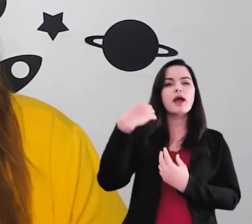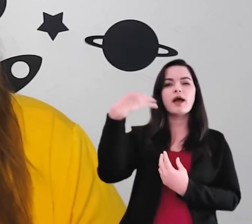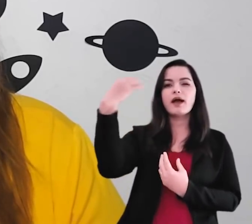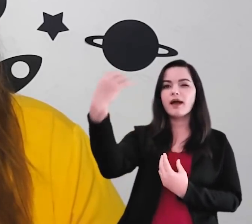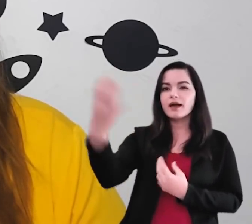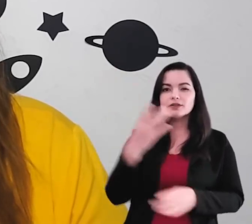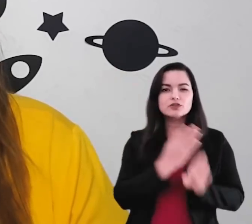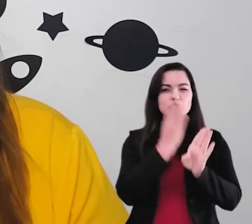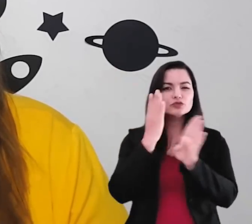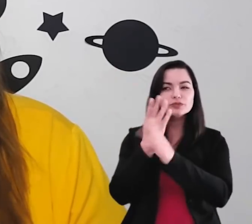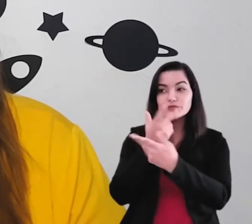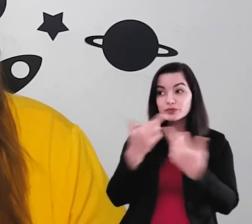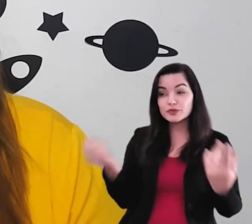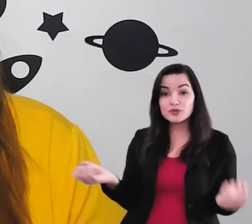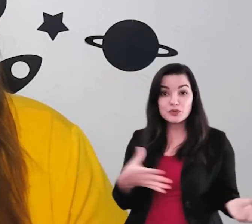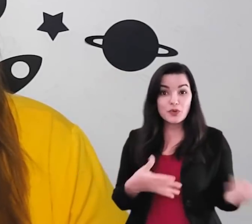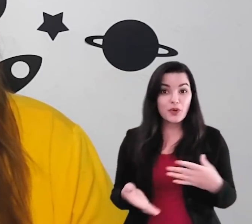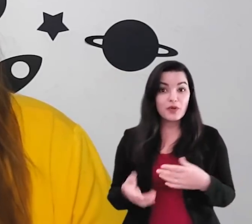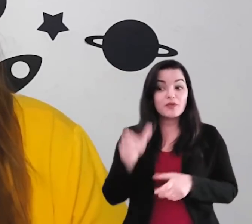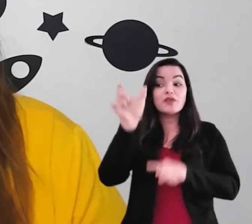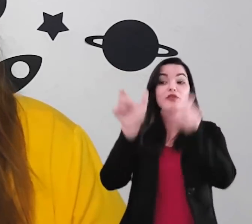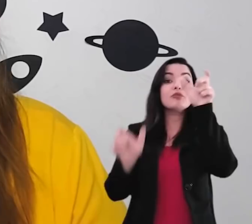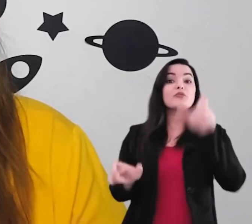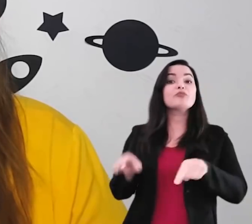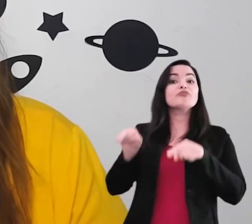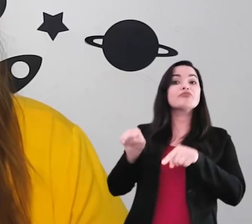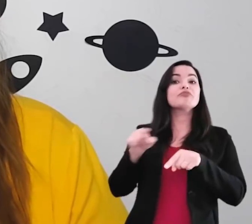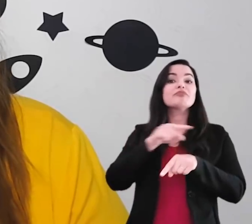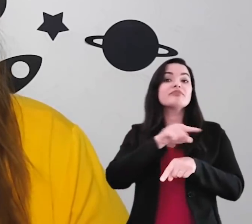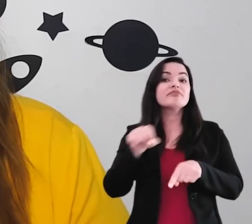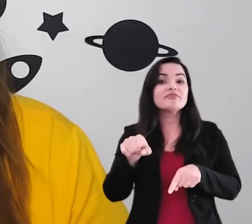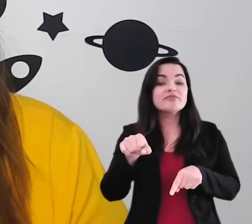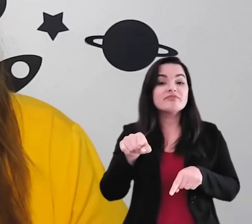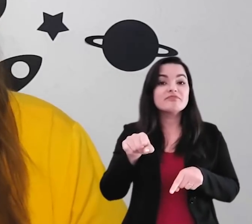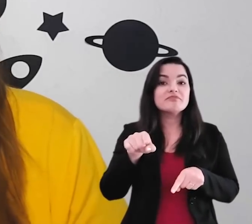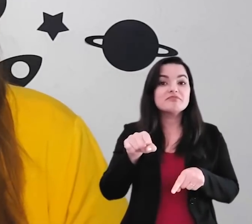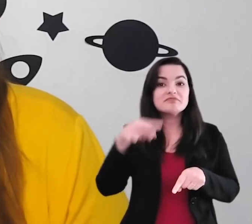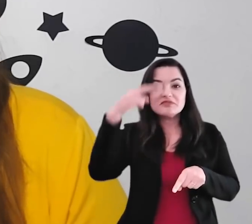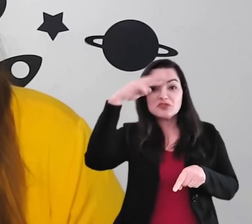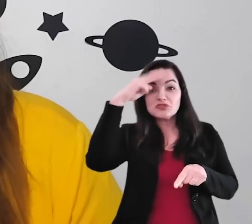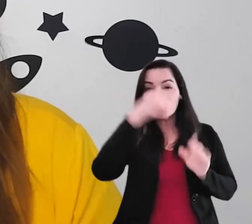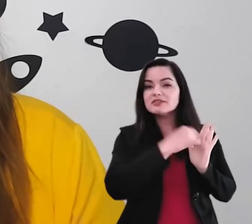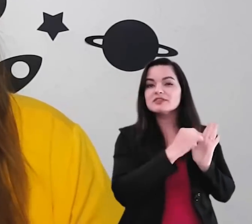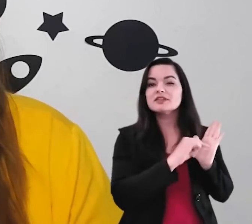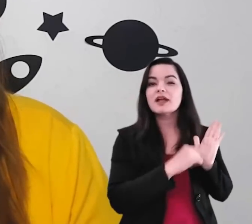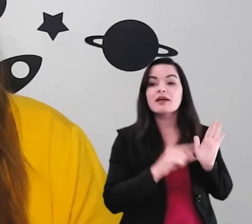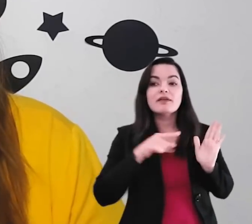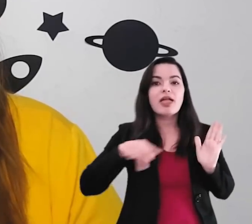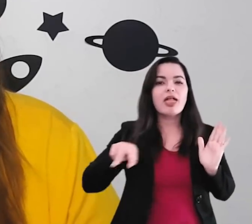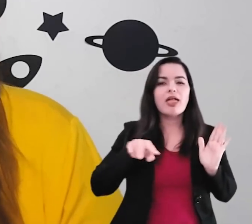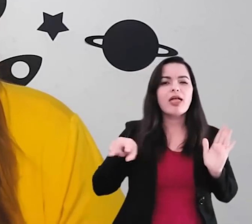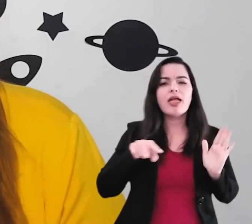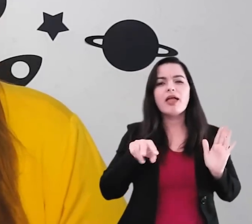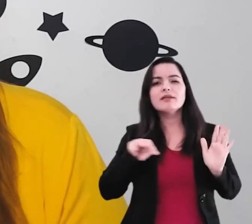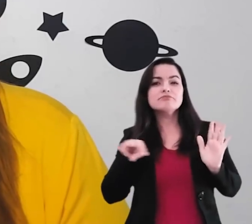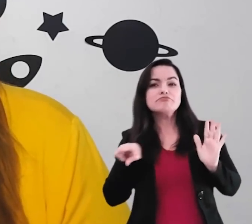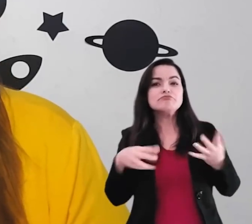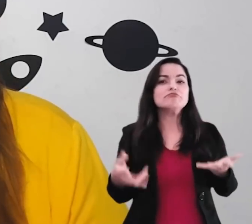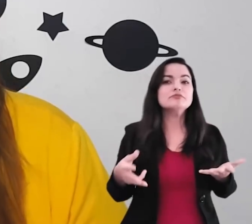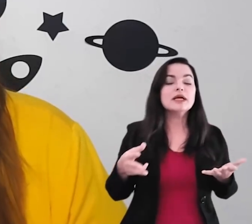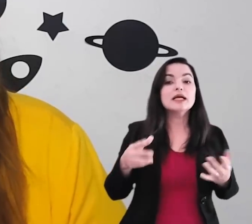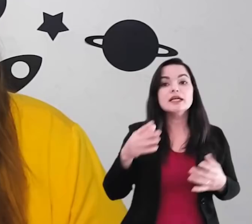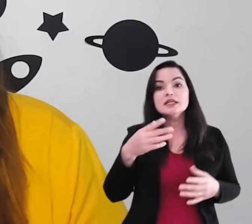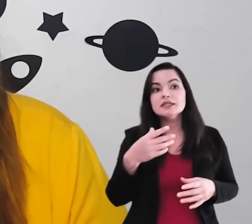da história que vocês vão produzir, o que eles vão descobrir? Eles terão algum desafio, algum